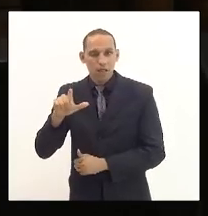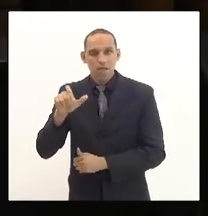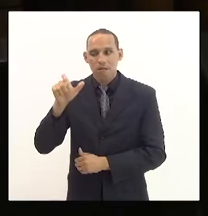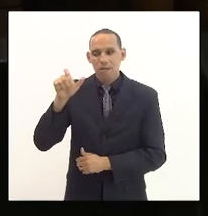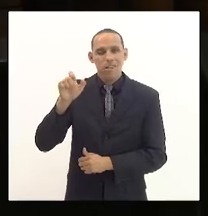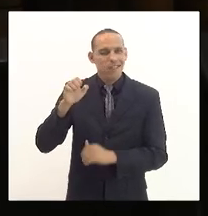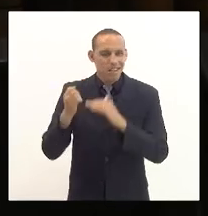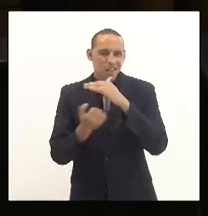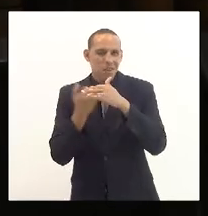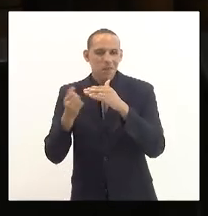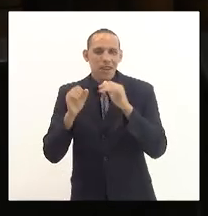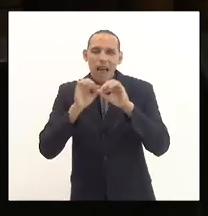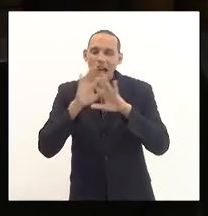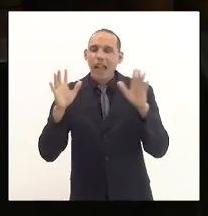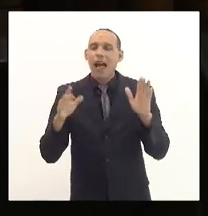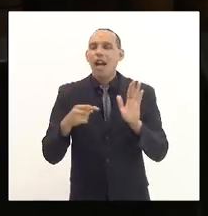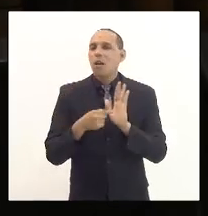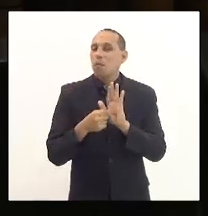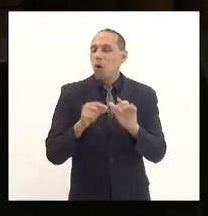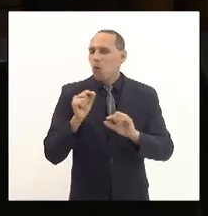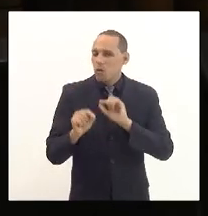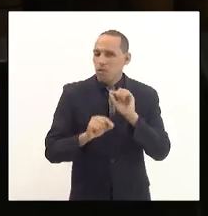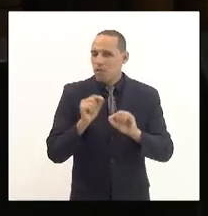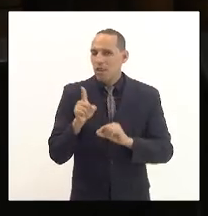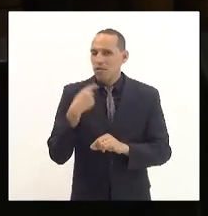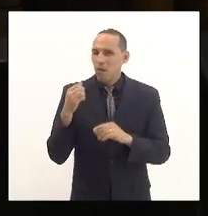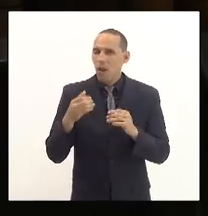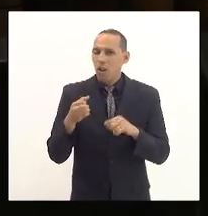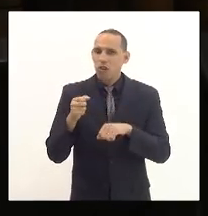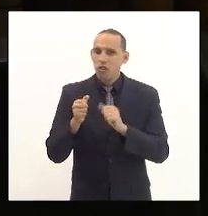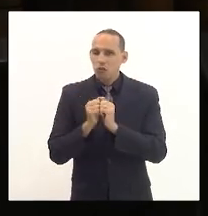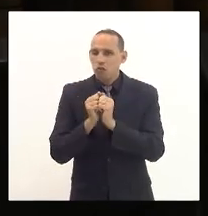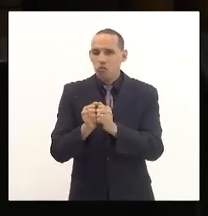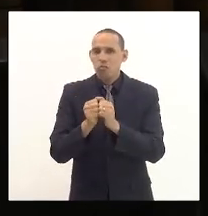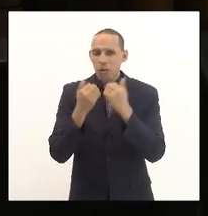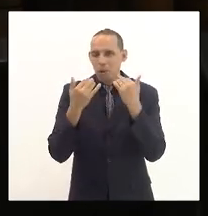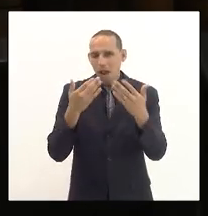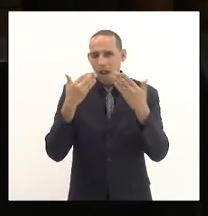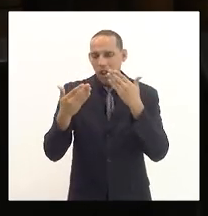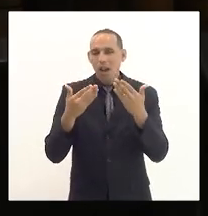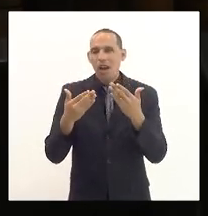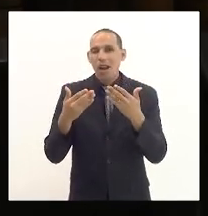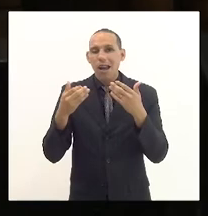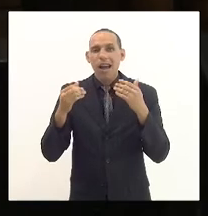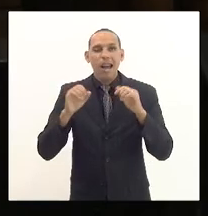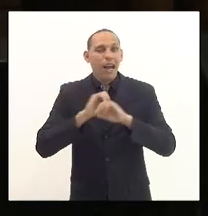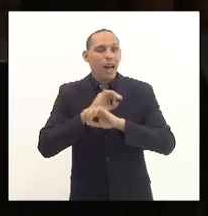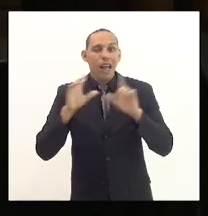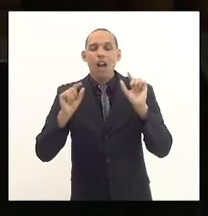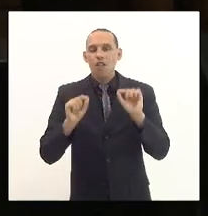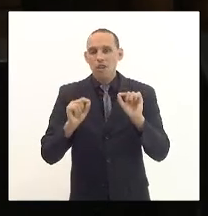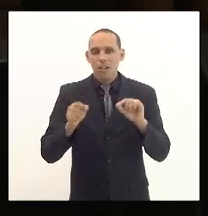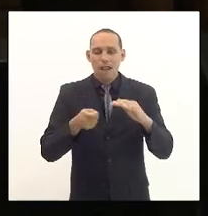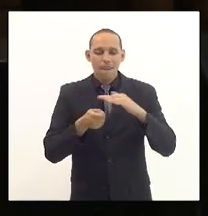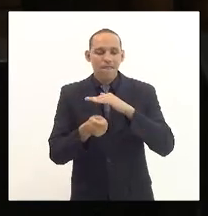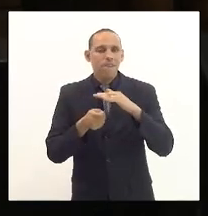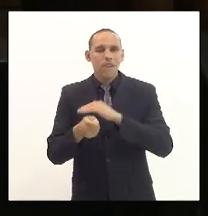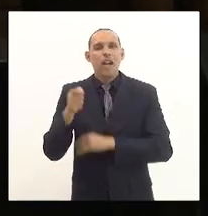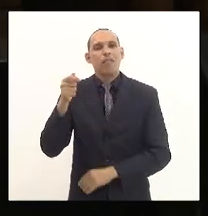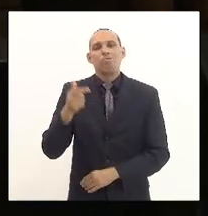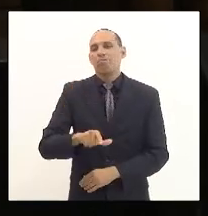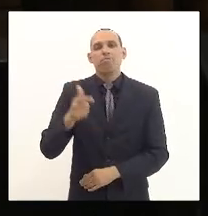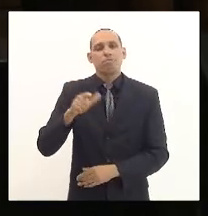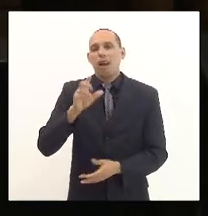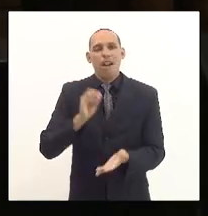claro para todos nós que participamos da audiência a falta de investimentos mas Haverá uma segunda